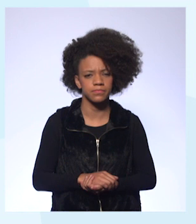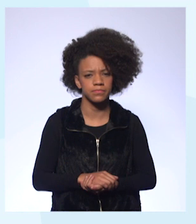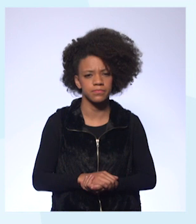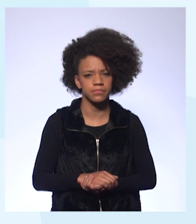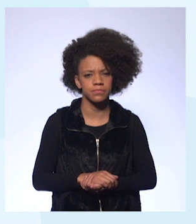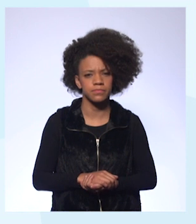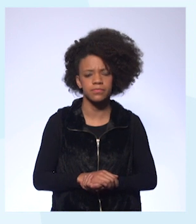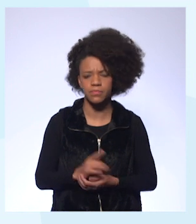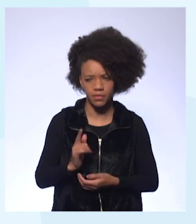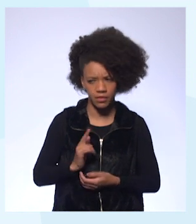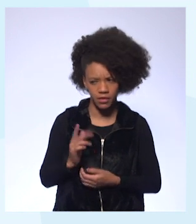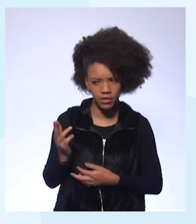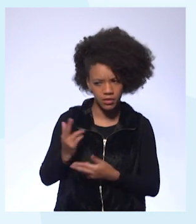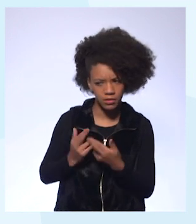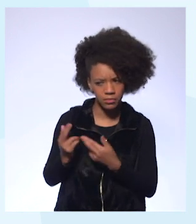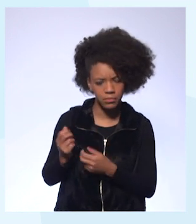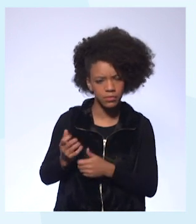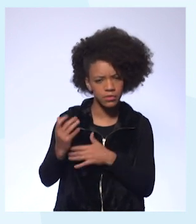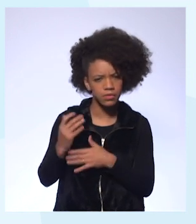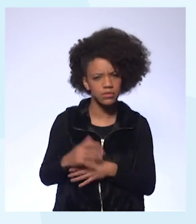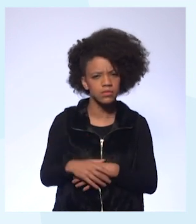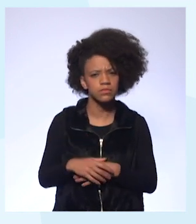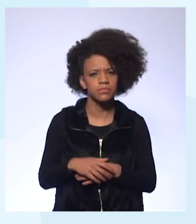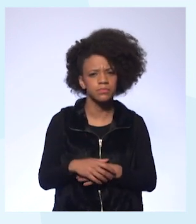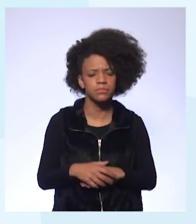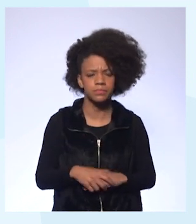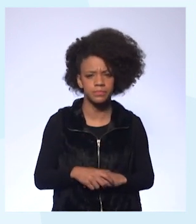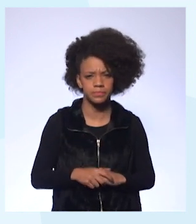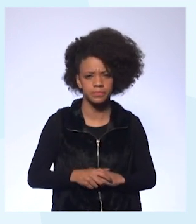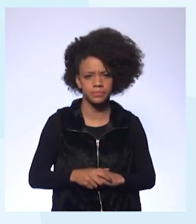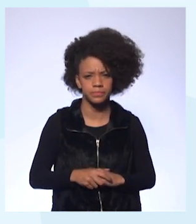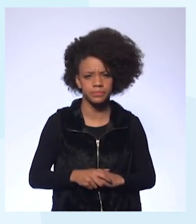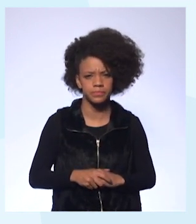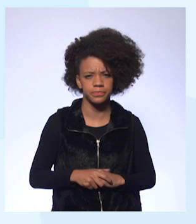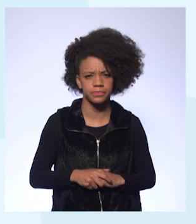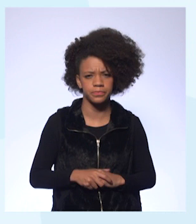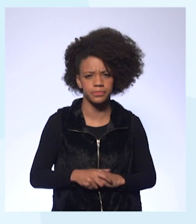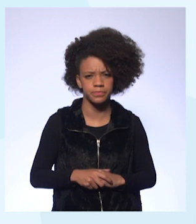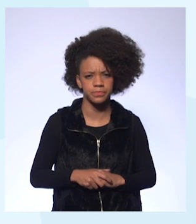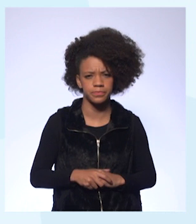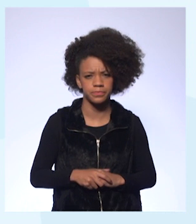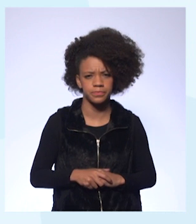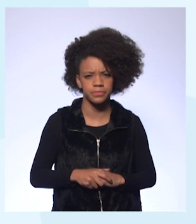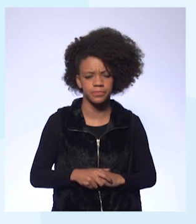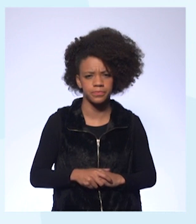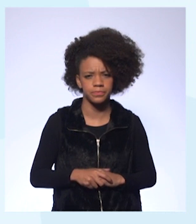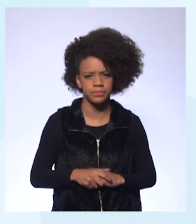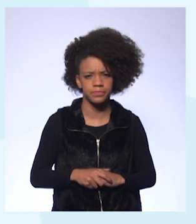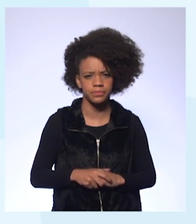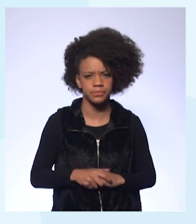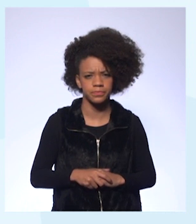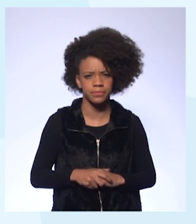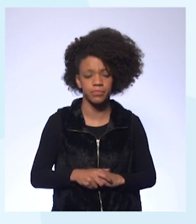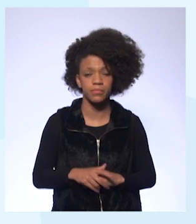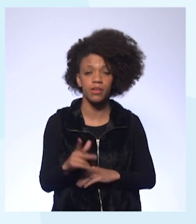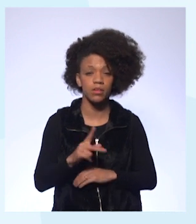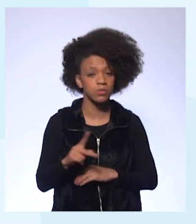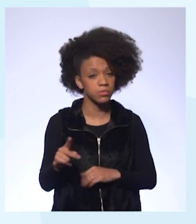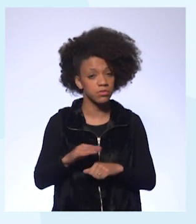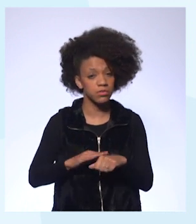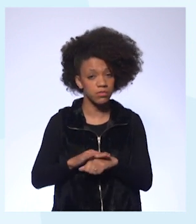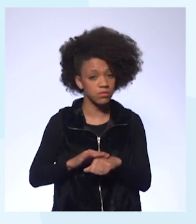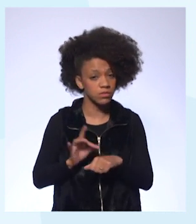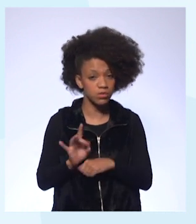nós estamos resposta tá eu tô ficando AMD press and the people the